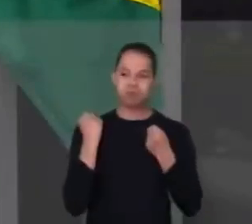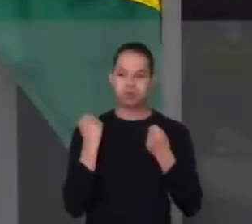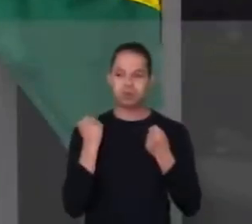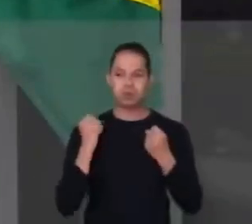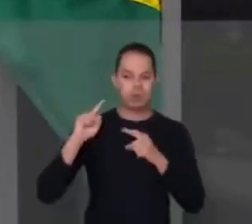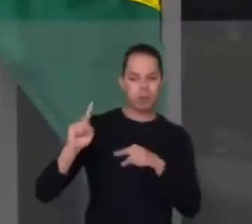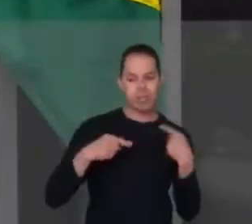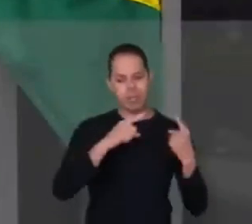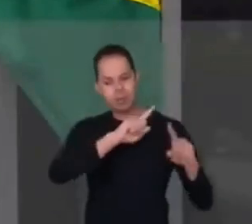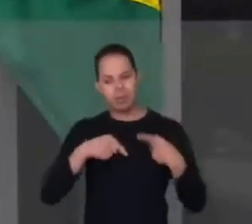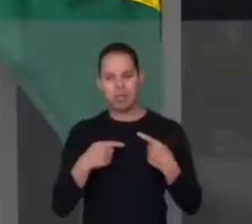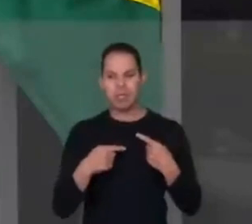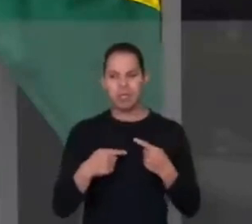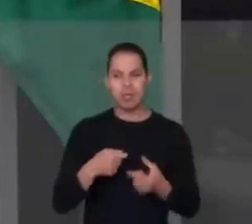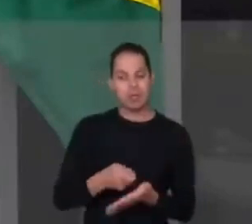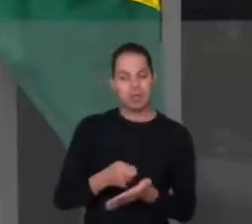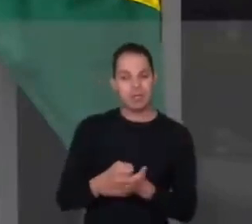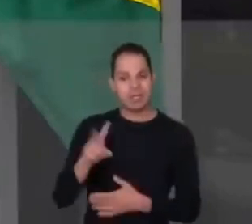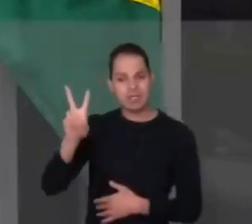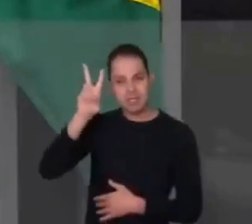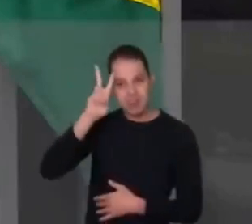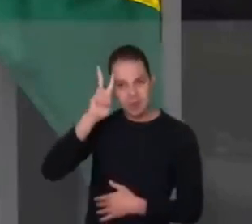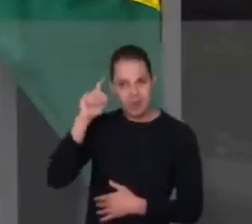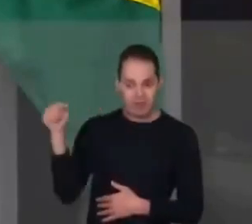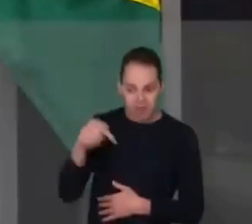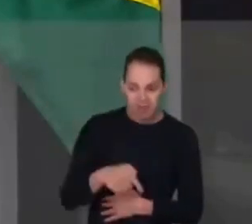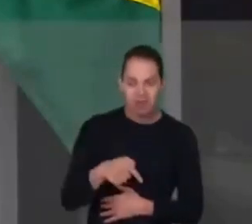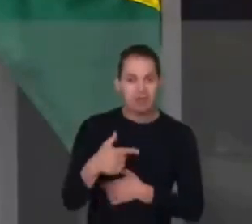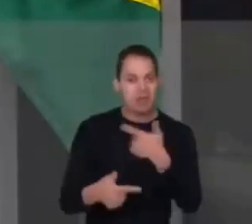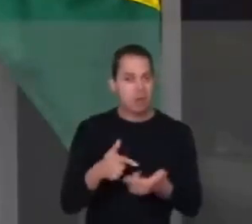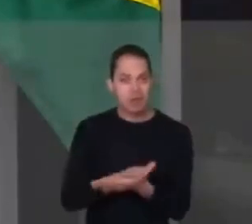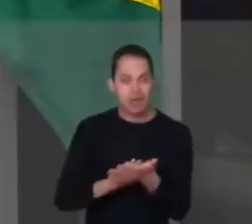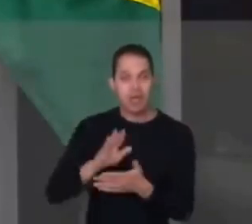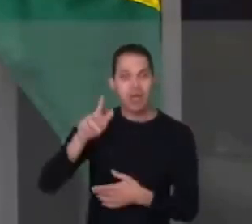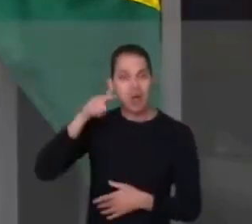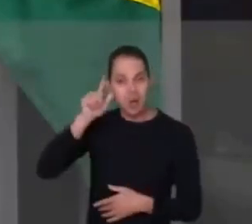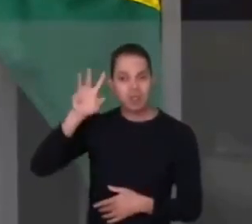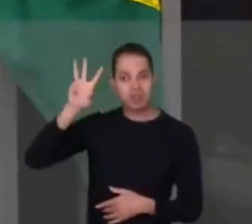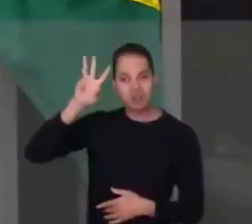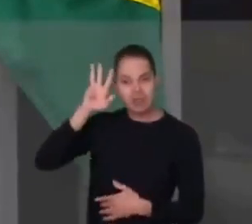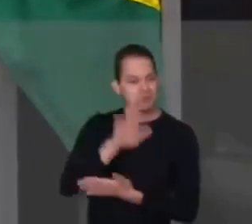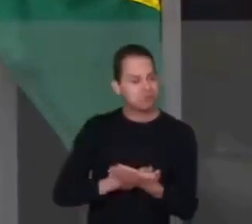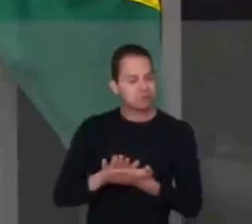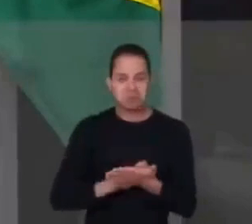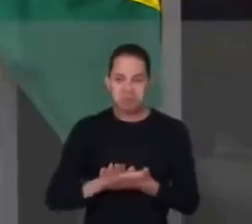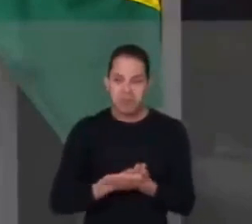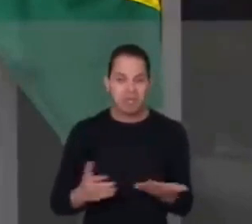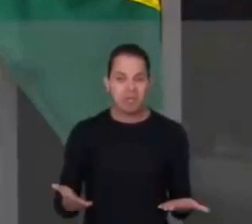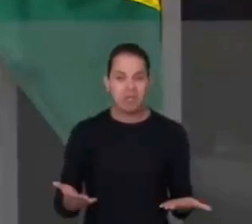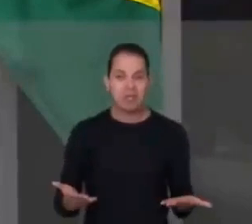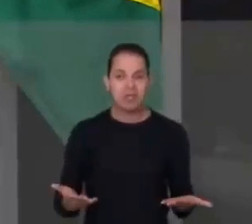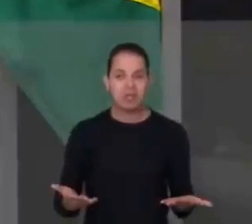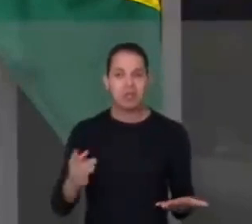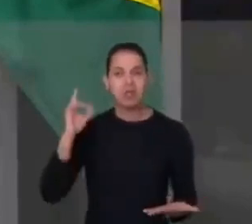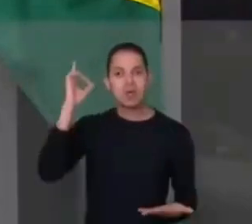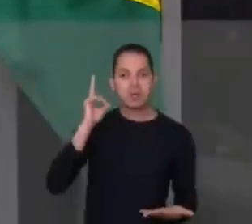gente convocaram aqui segunda-feira não fizemos nada ontem terça-feira não fizemos nada Quanto